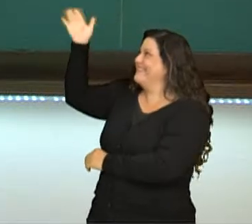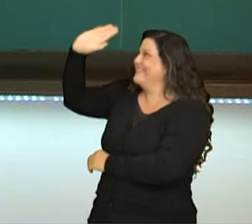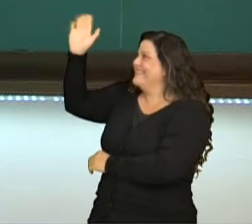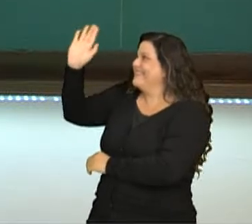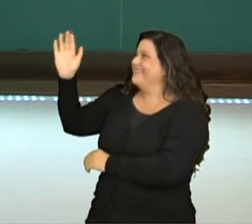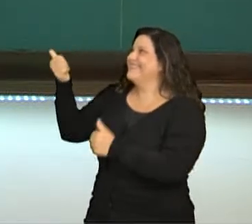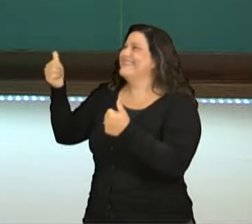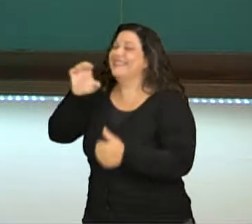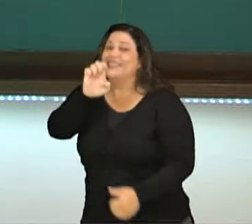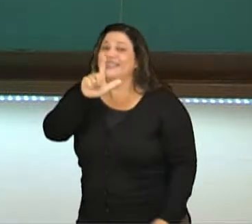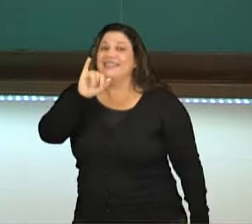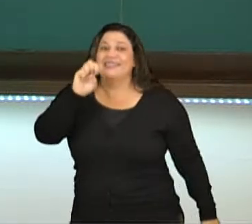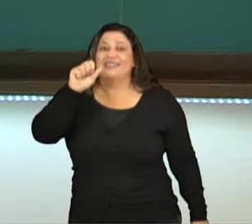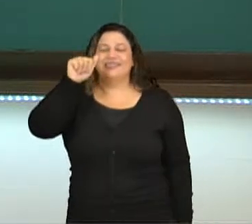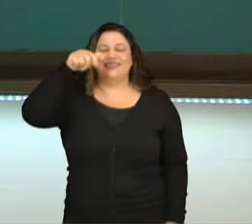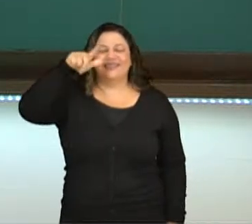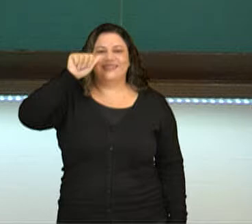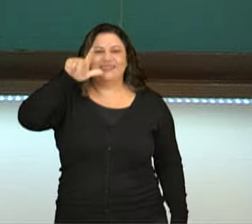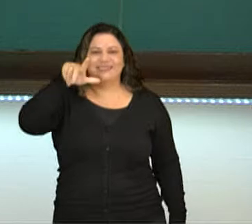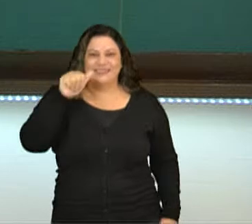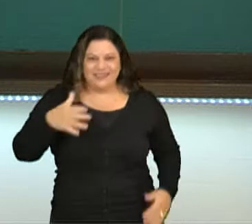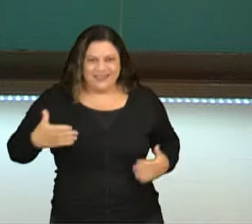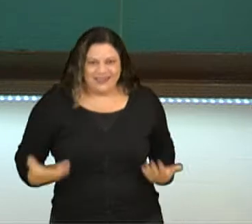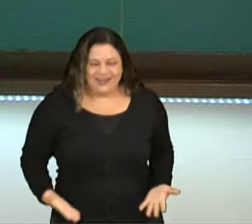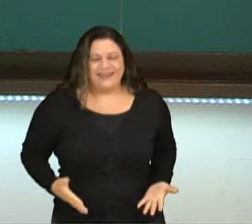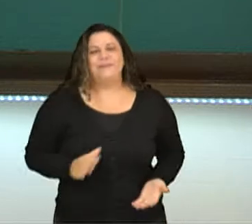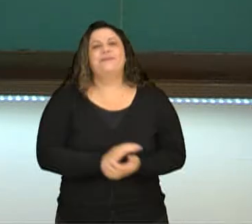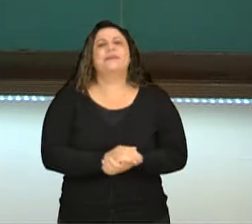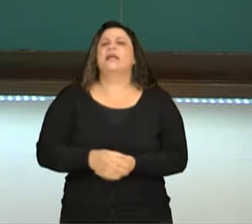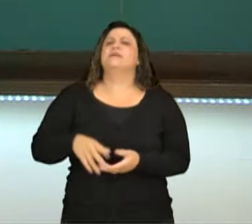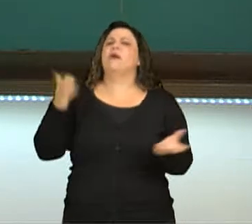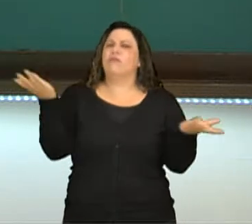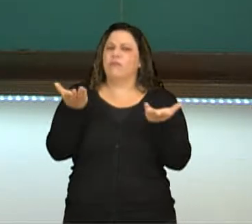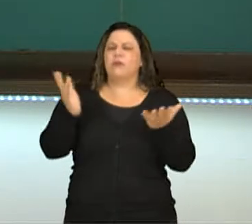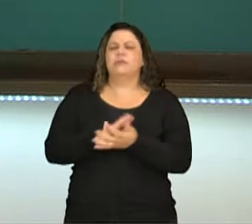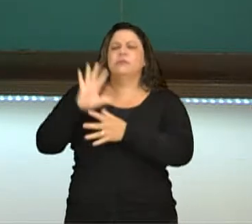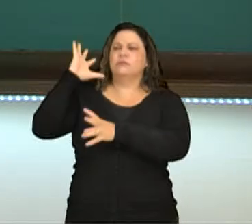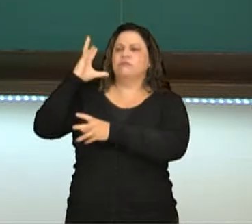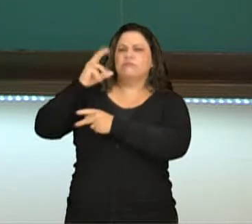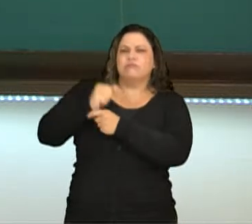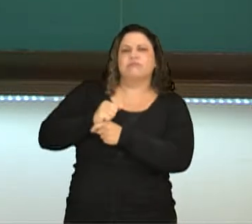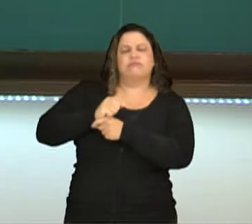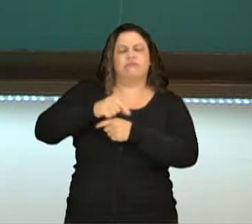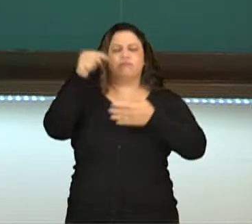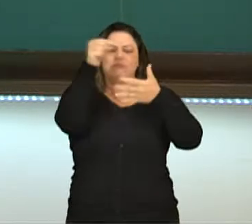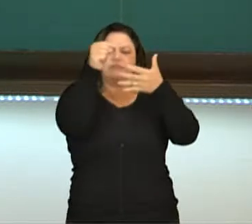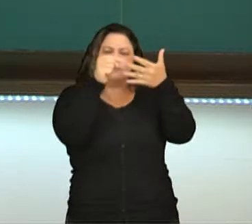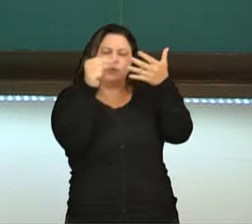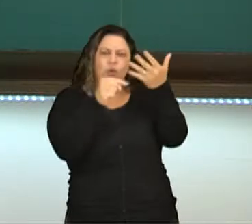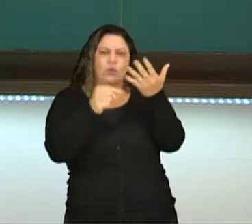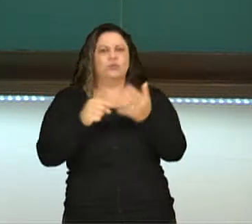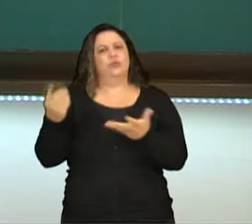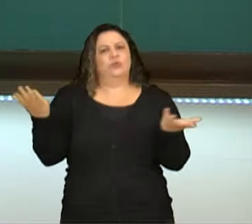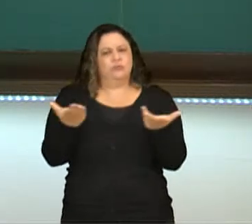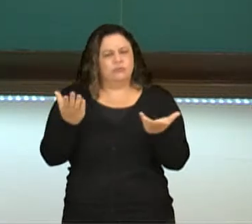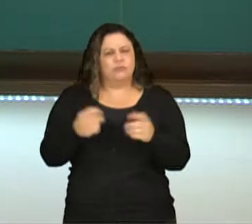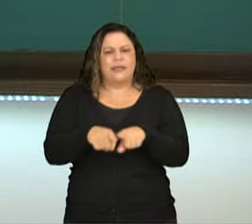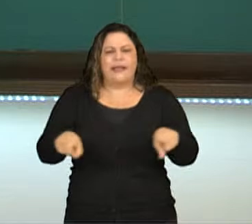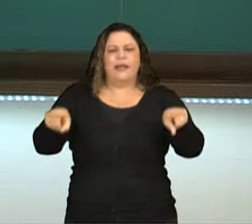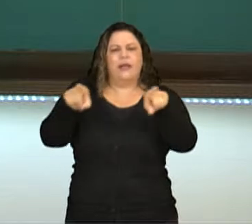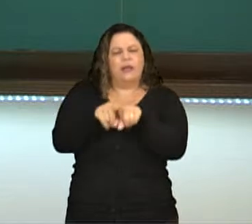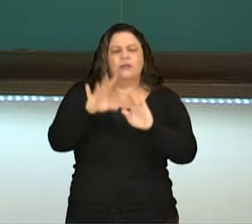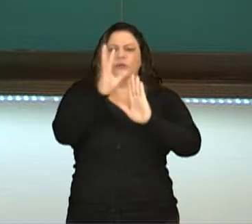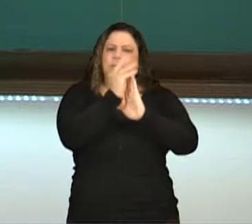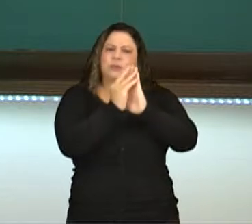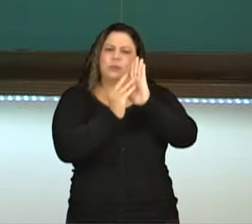oi para ela. E nós vamos então revisar pontos importantes, vamos retomar conteúdos importantes